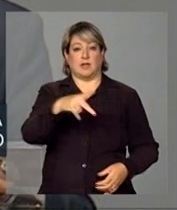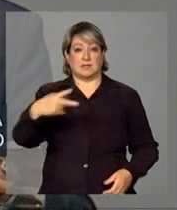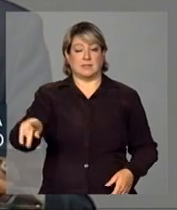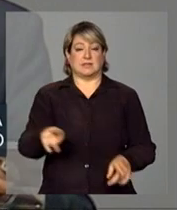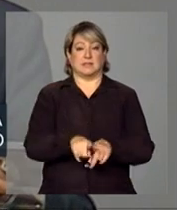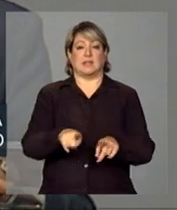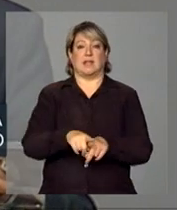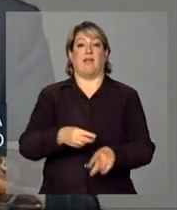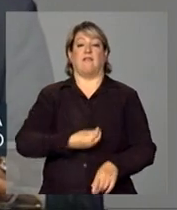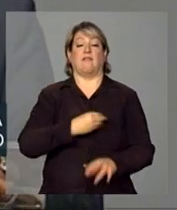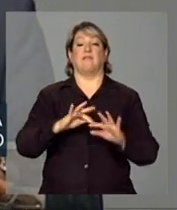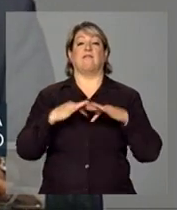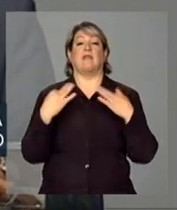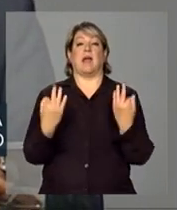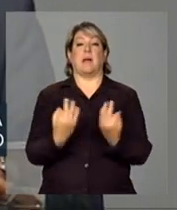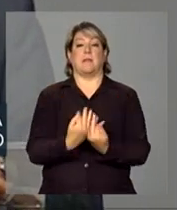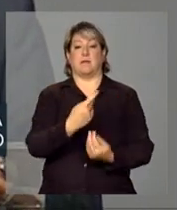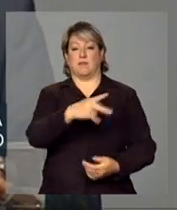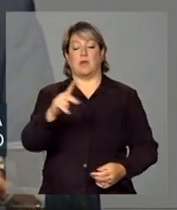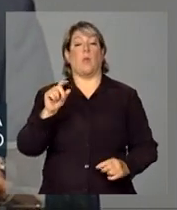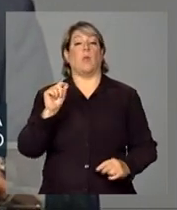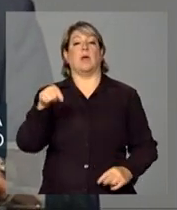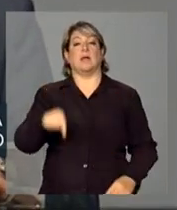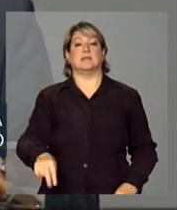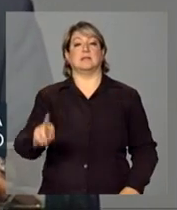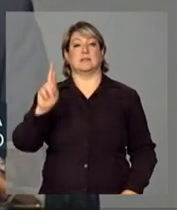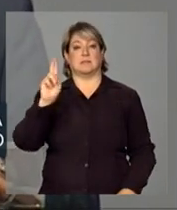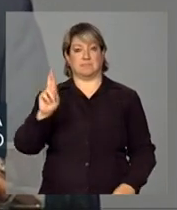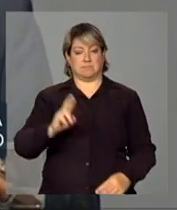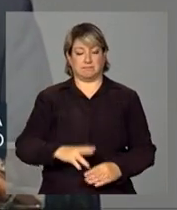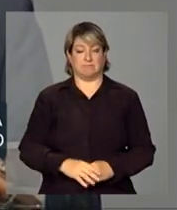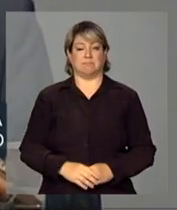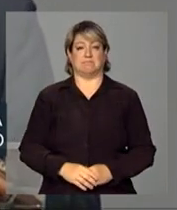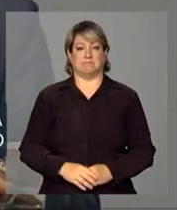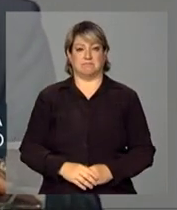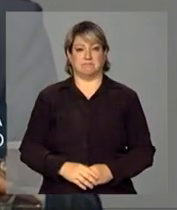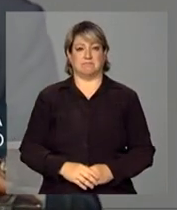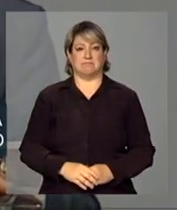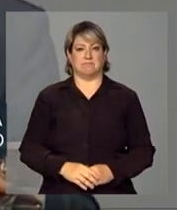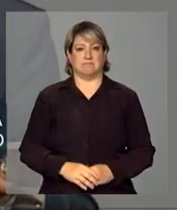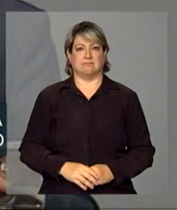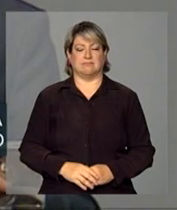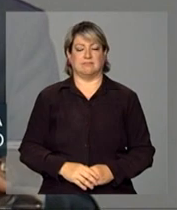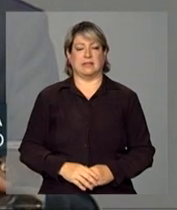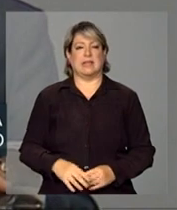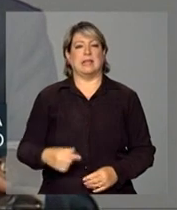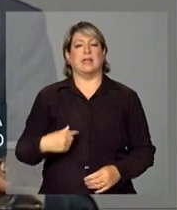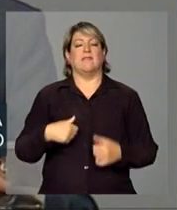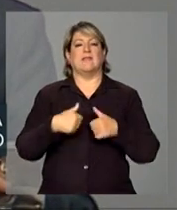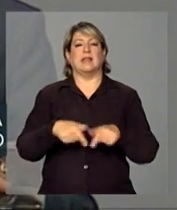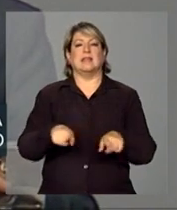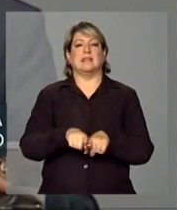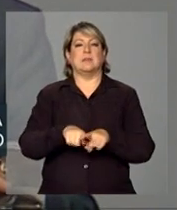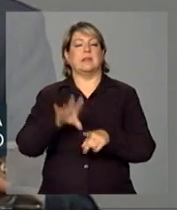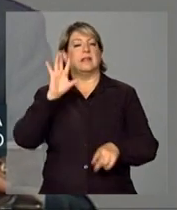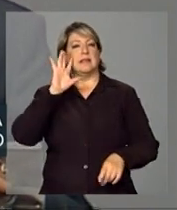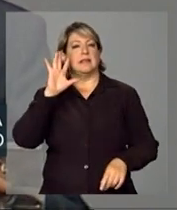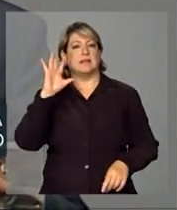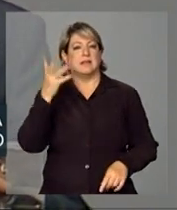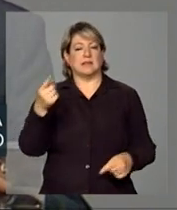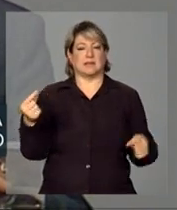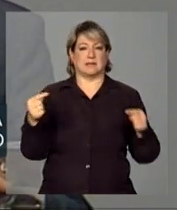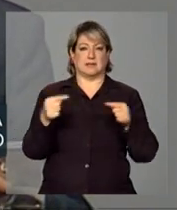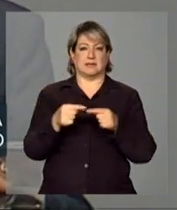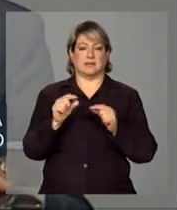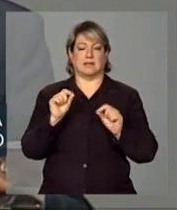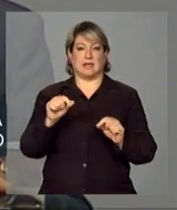vocês, o que isso representa. E fiquei também tentando ligar este